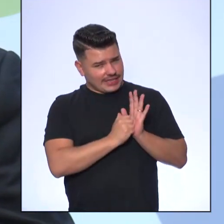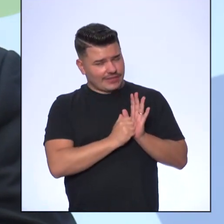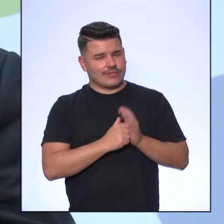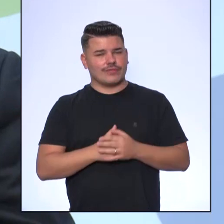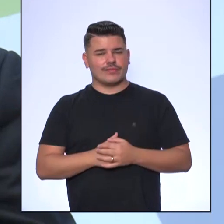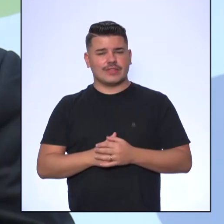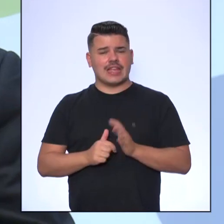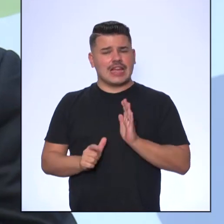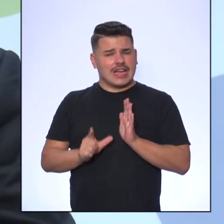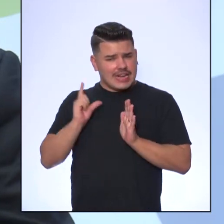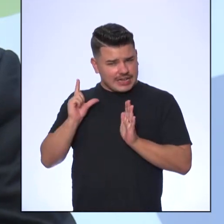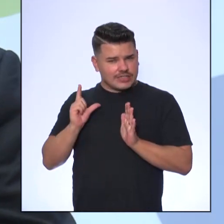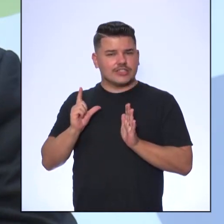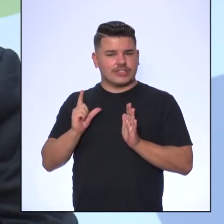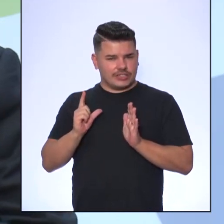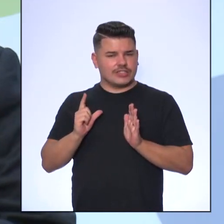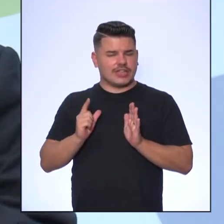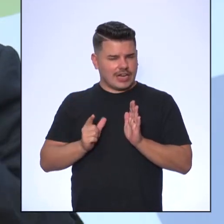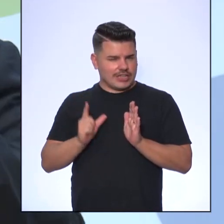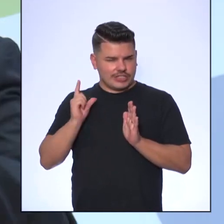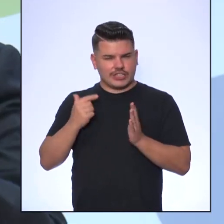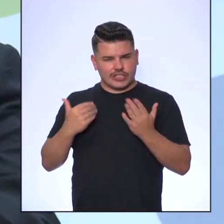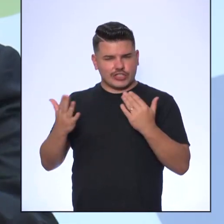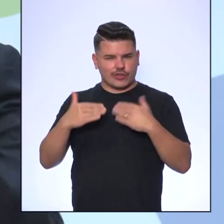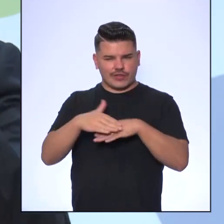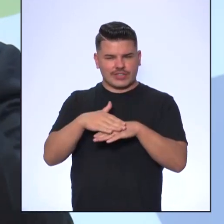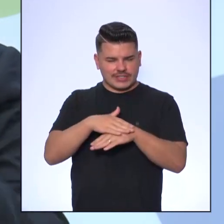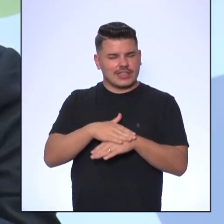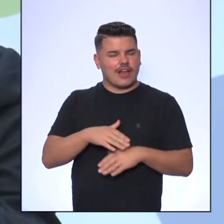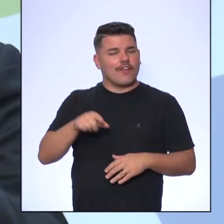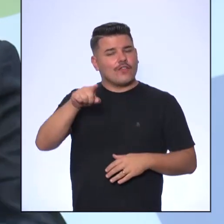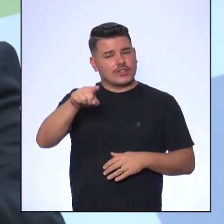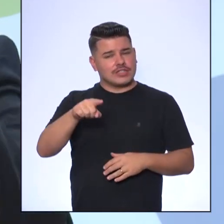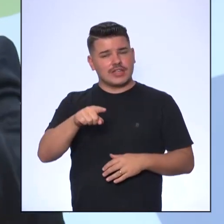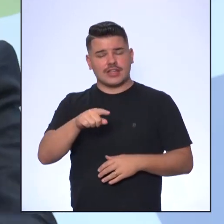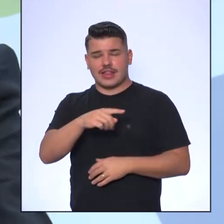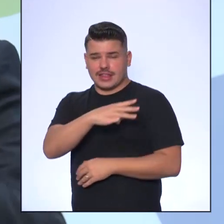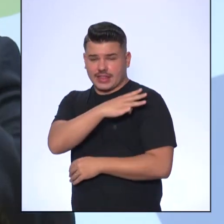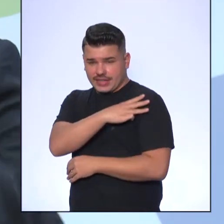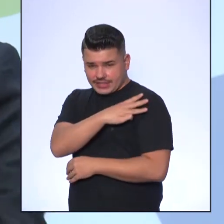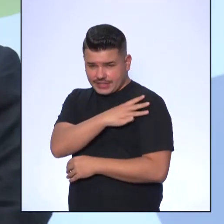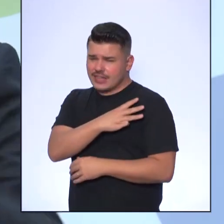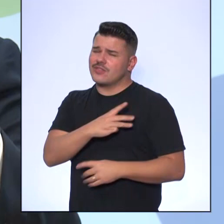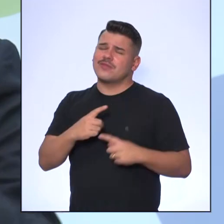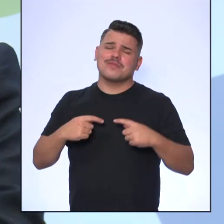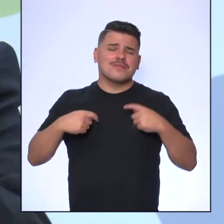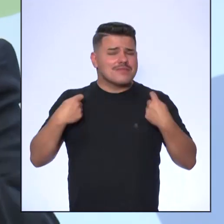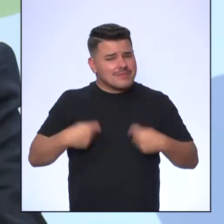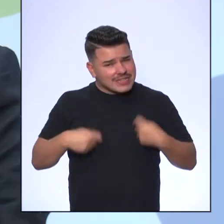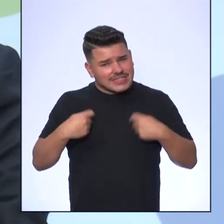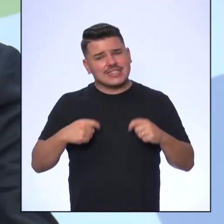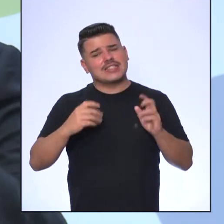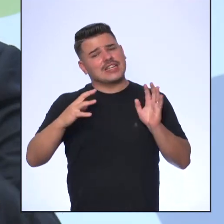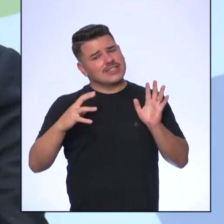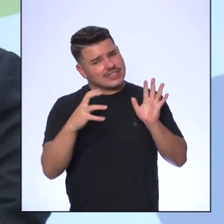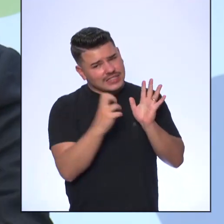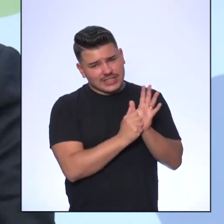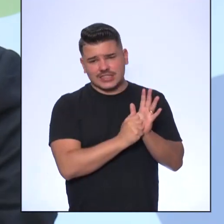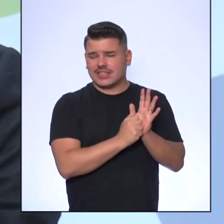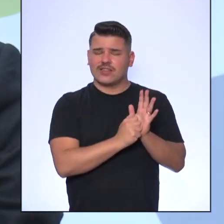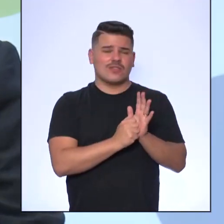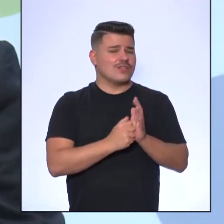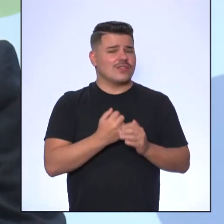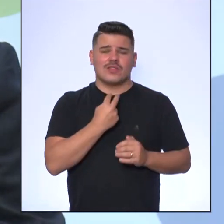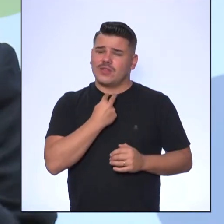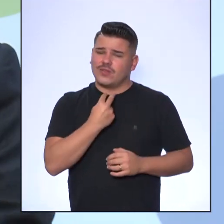antes de falar aqui do primeiro convidado que está aqui comigo, para você que é aluno do terceiro ano, galera, você precisa fazer a inscrição. Não dá para